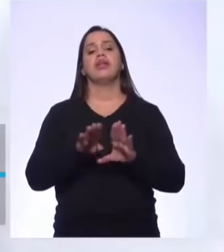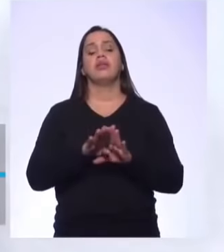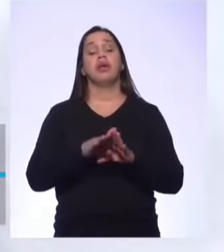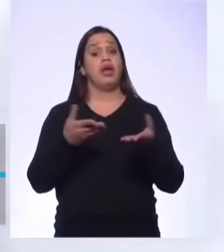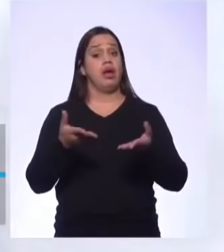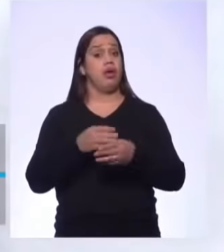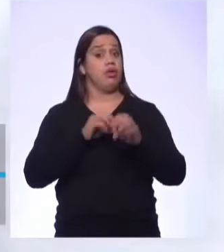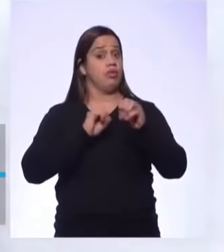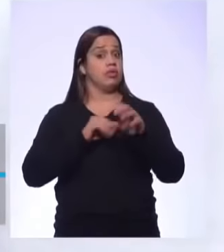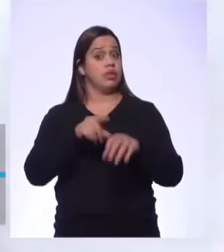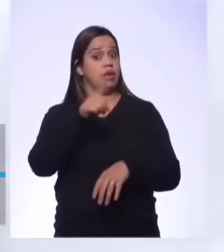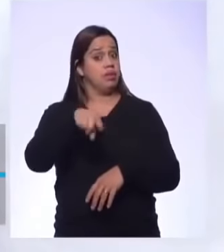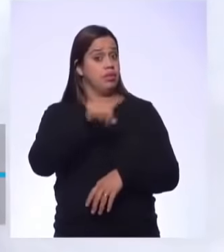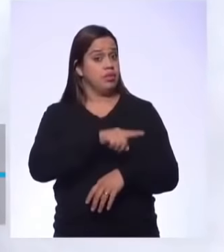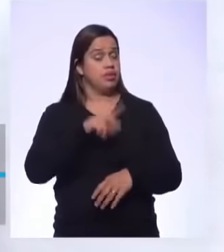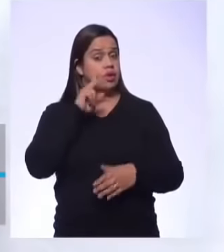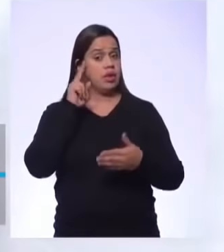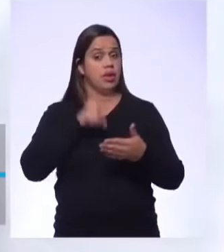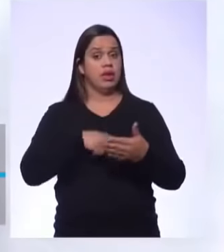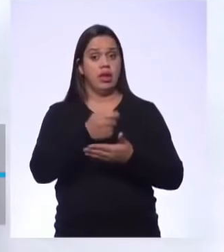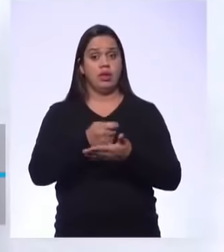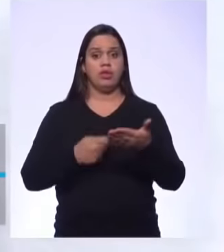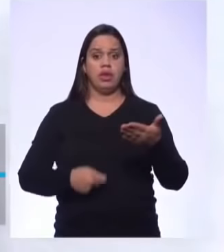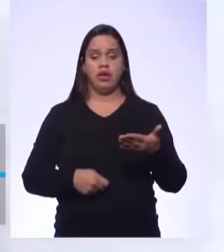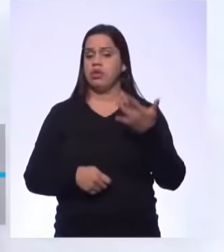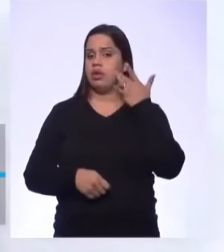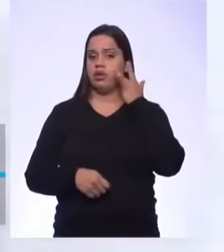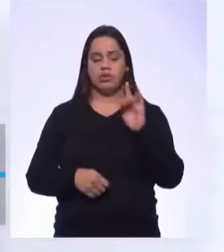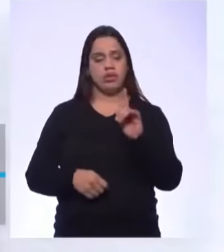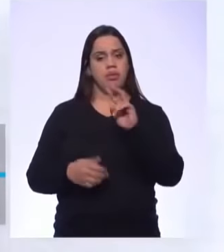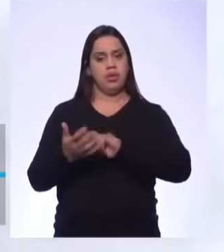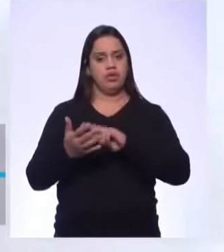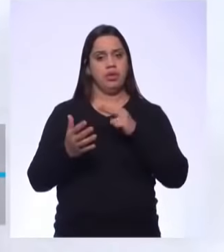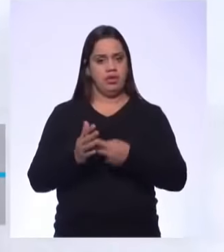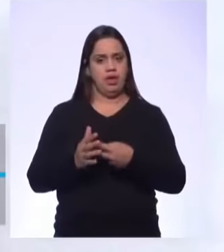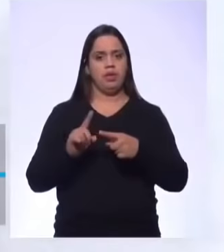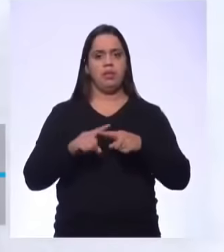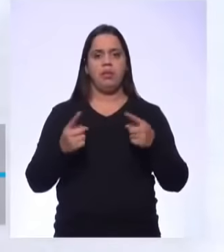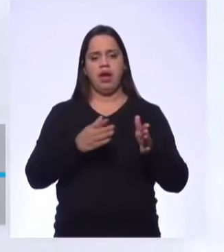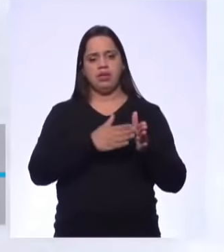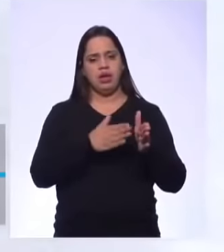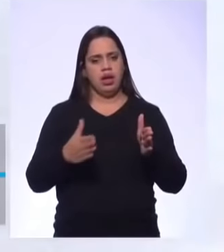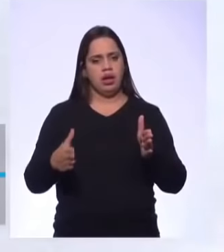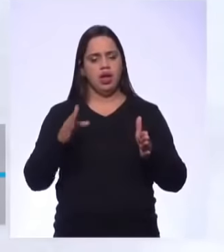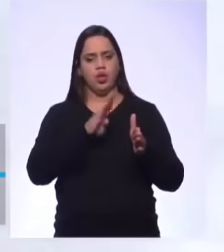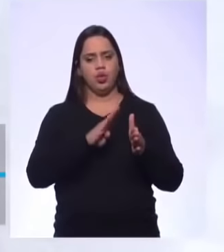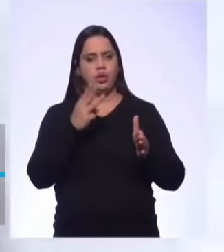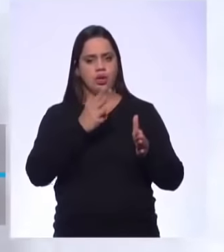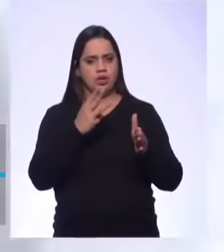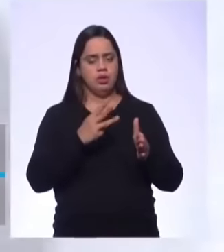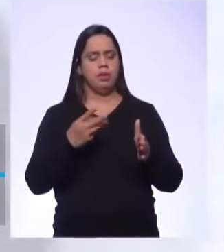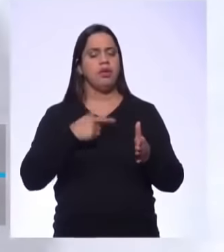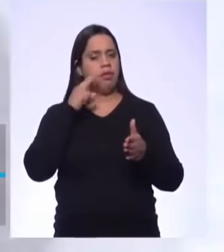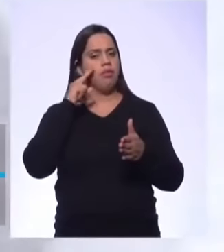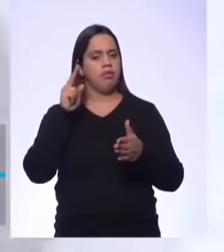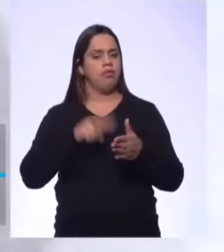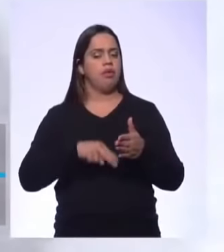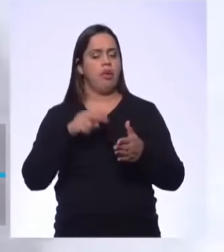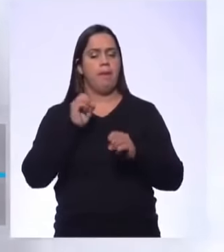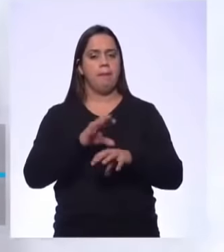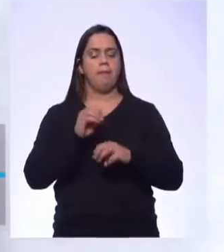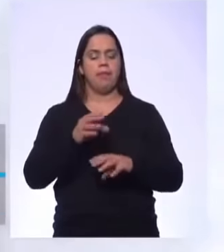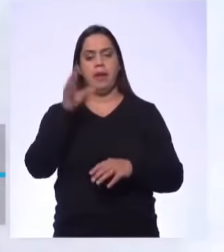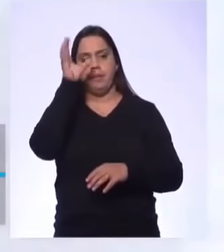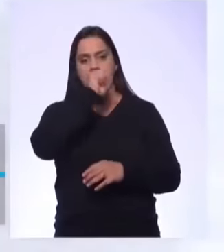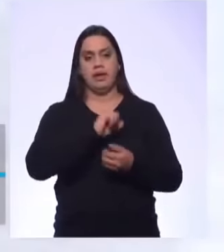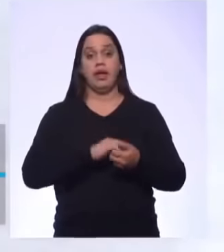tentar ler o texto sem saber ali o significado. Mas isso a gente vai, ao longo do bimestre, a gente vai conseguir fazer isso, tá bom? O que nós